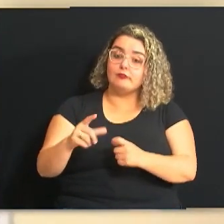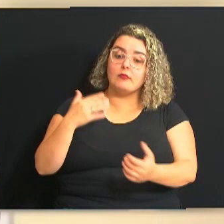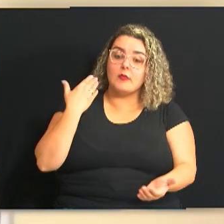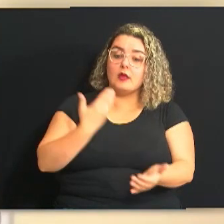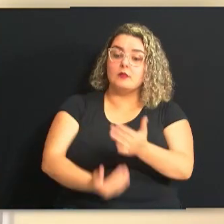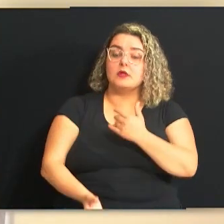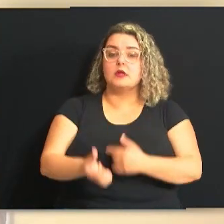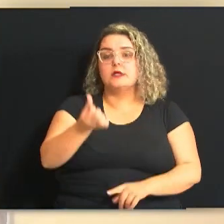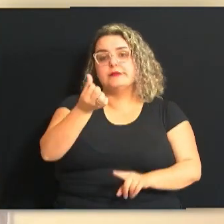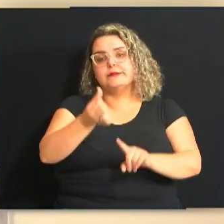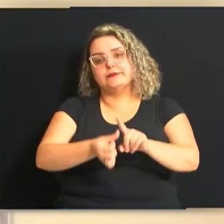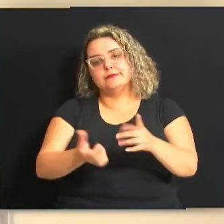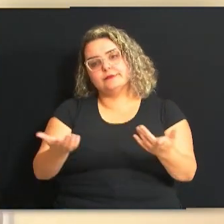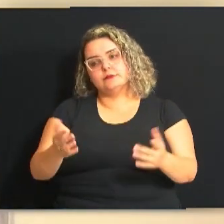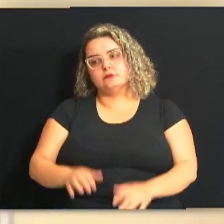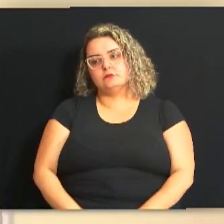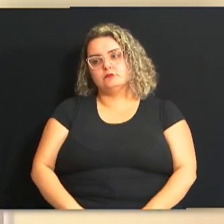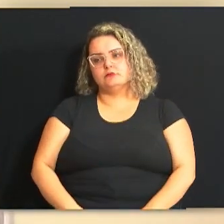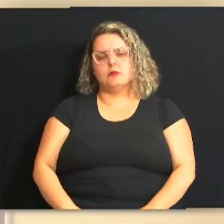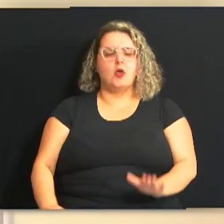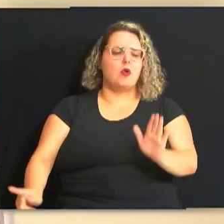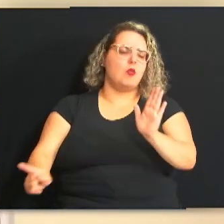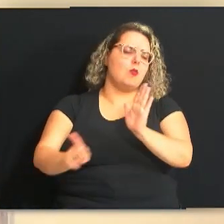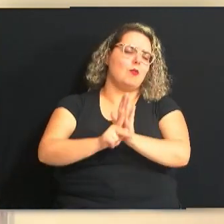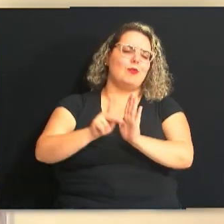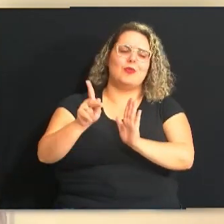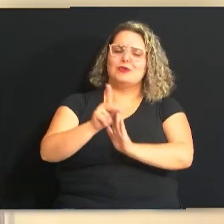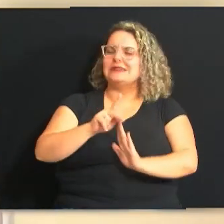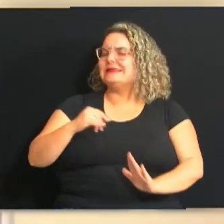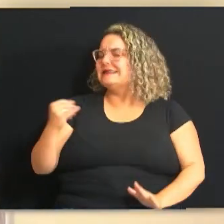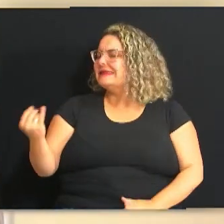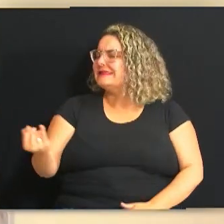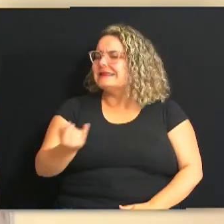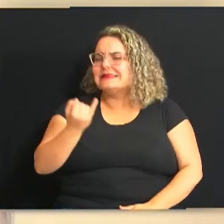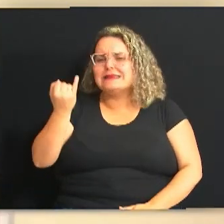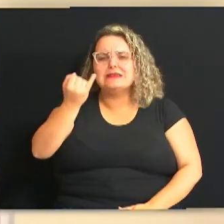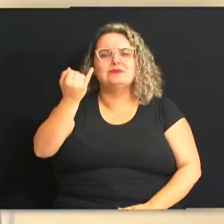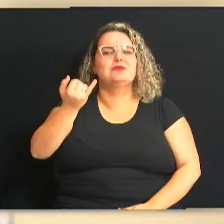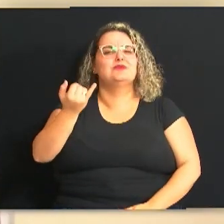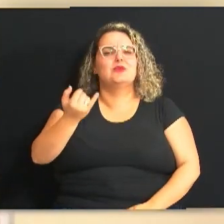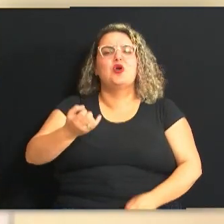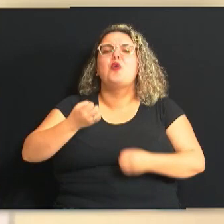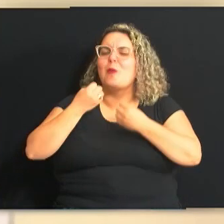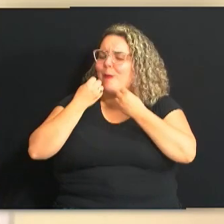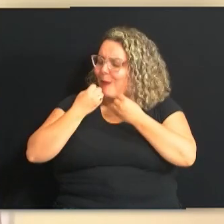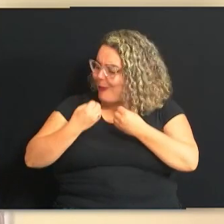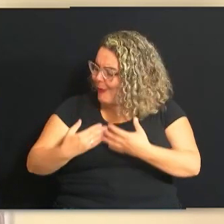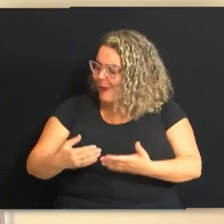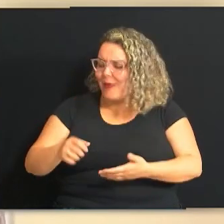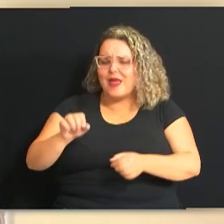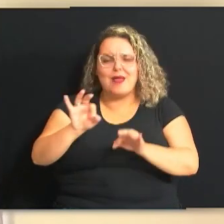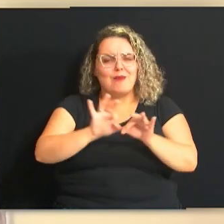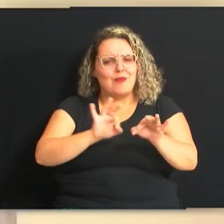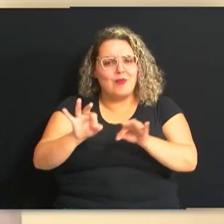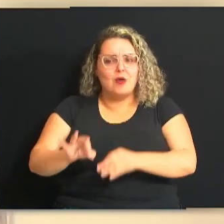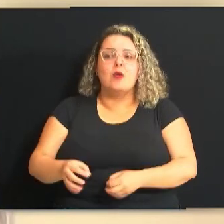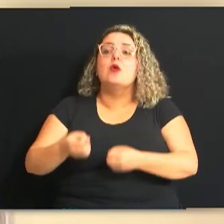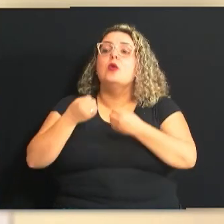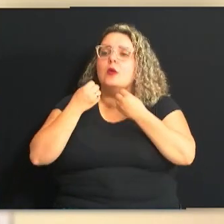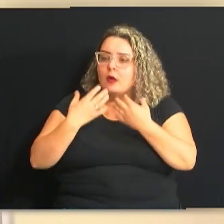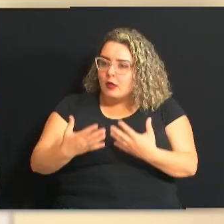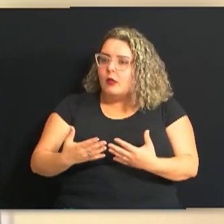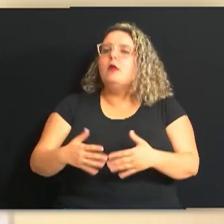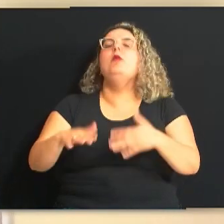meses. Projeto extremamente importante, relevante, muito bem escrito e muito bom, muito